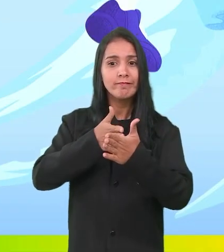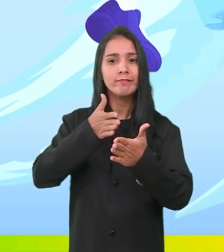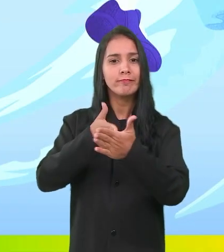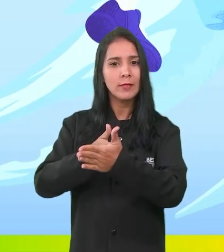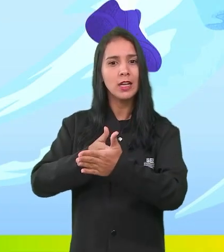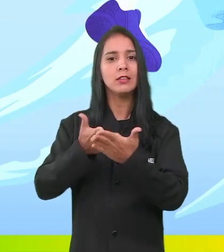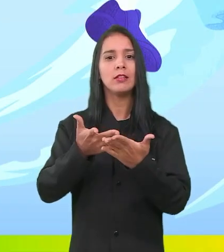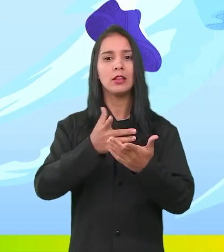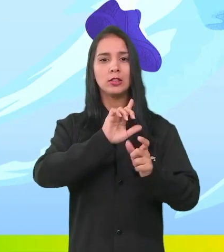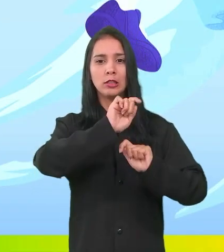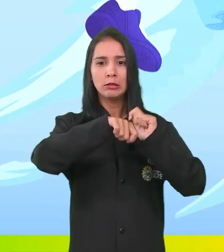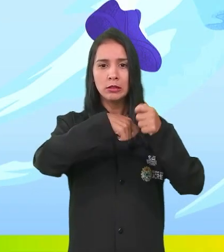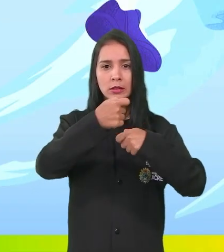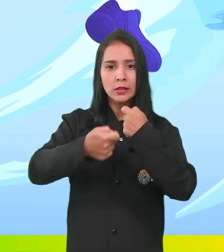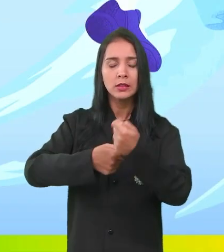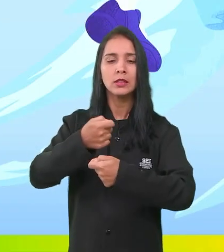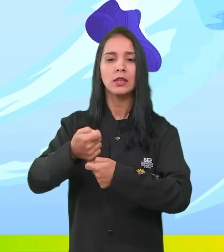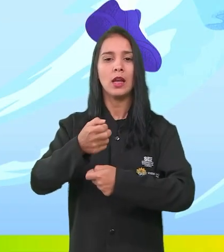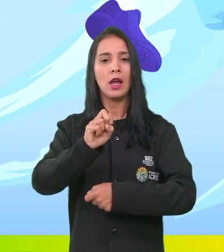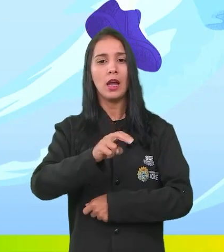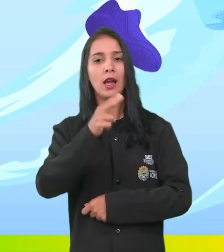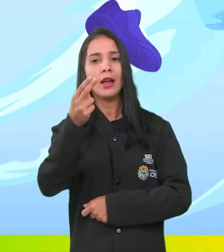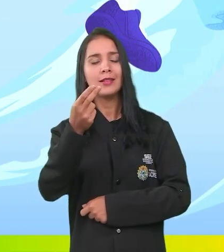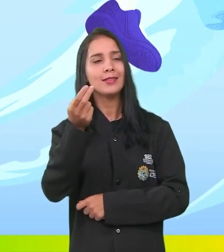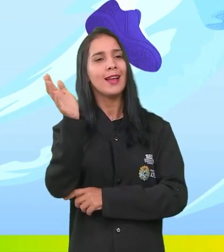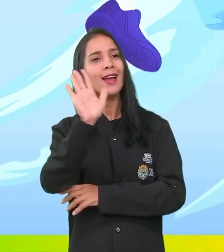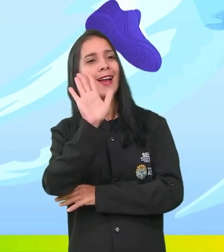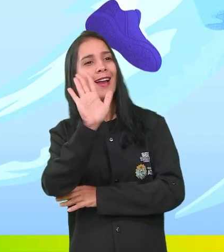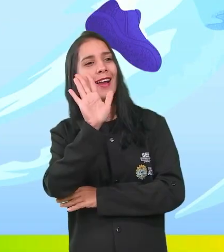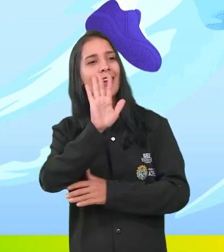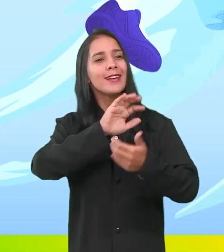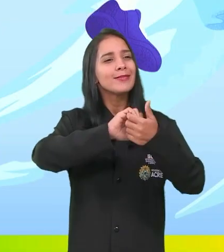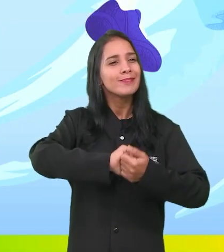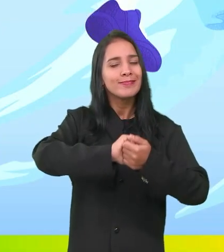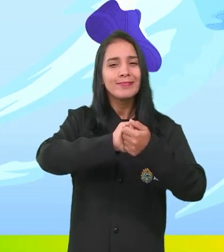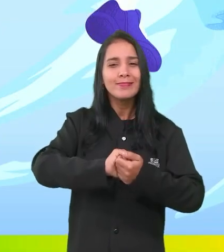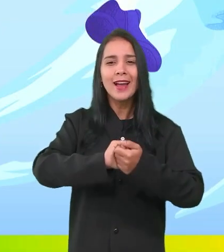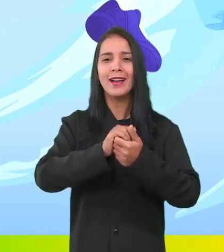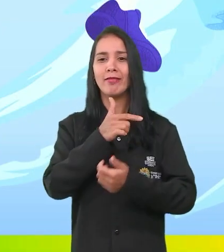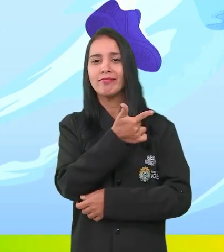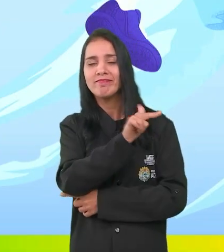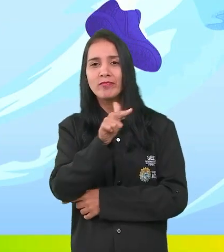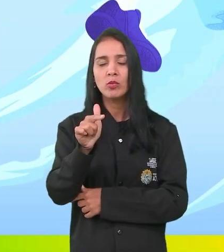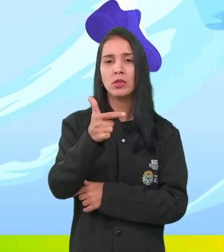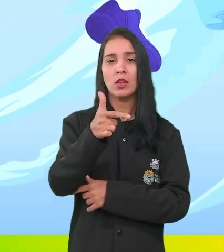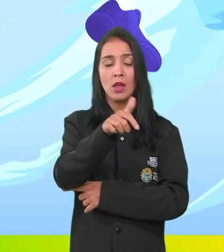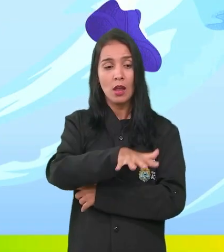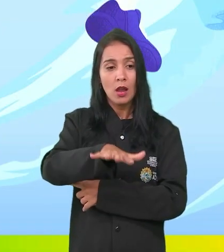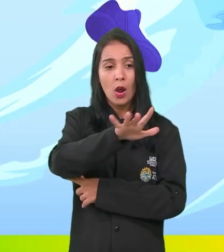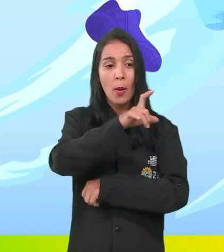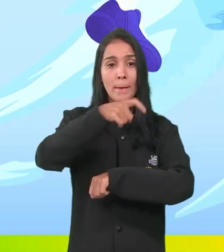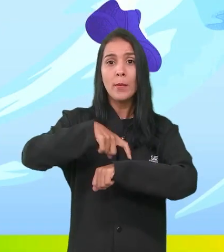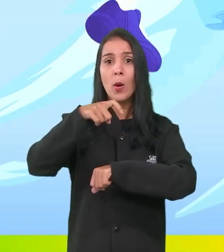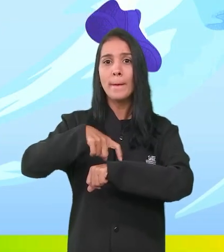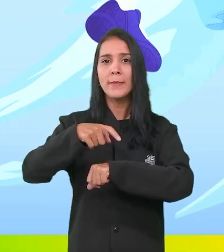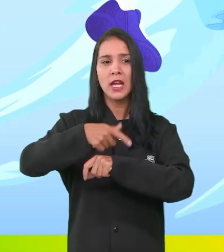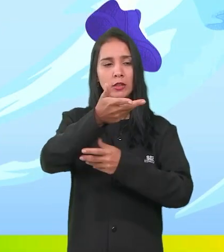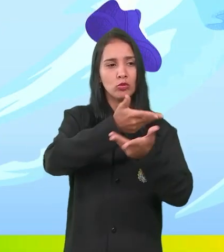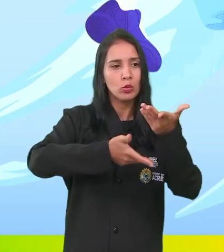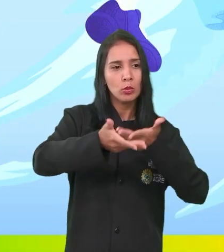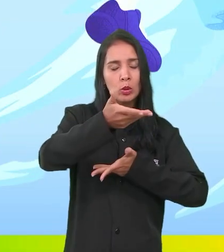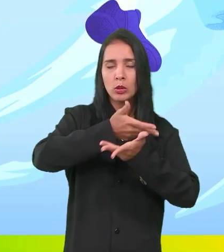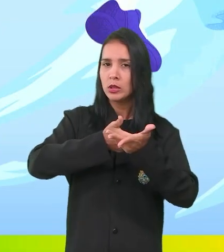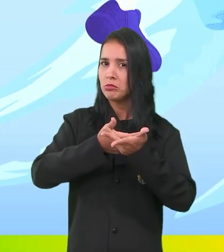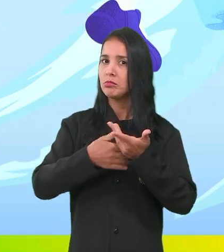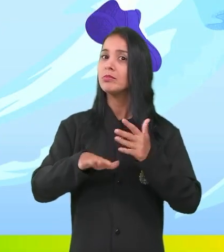universais, como acenos e apertos de mão, sem espaço para subjetividade. Então, a gente